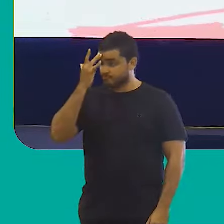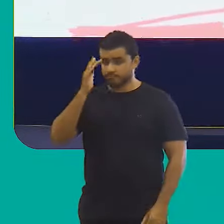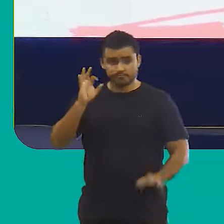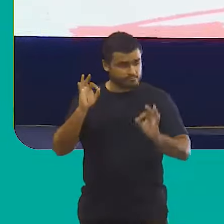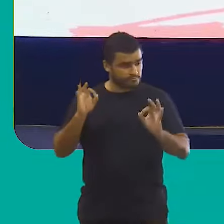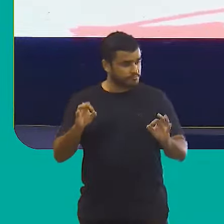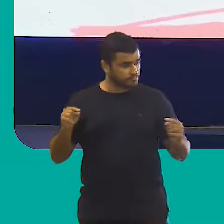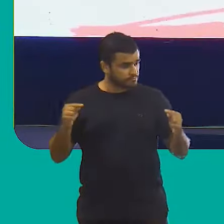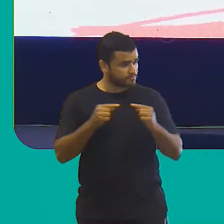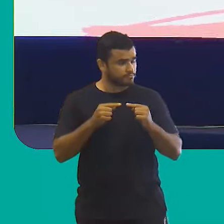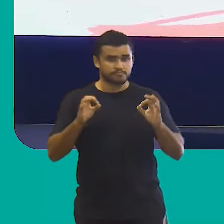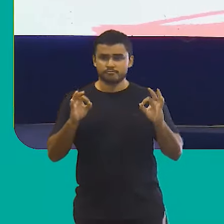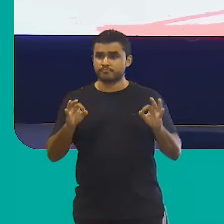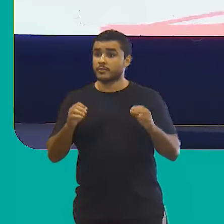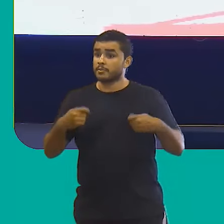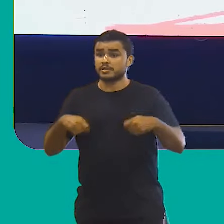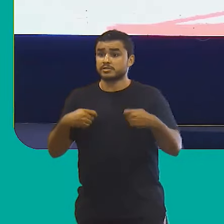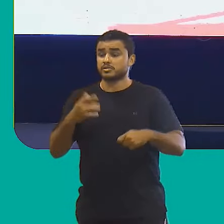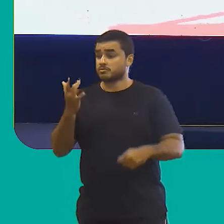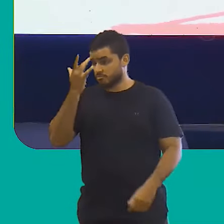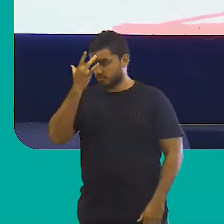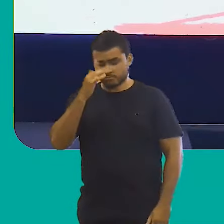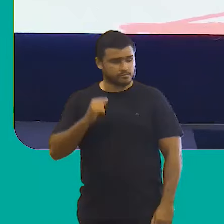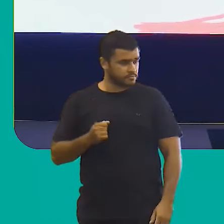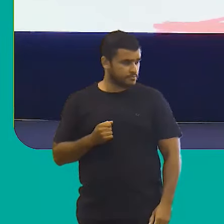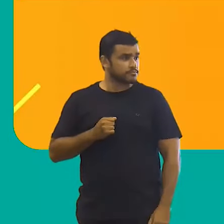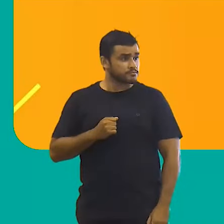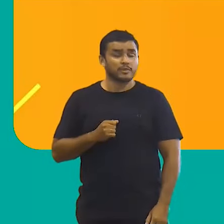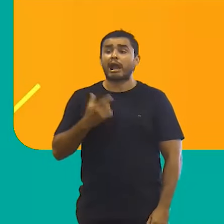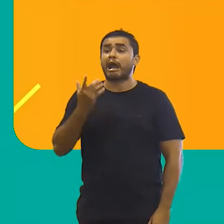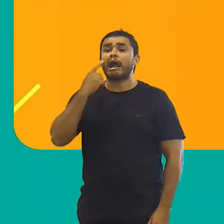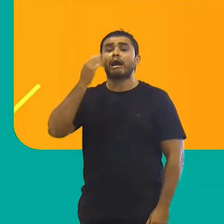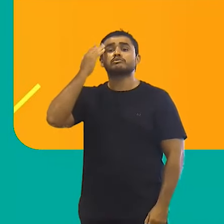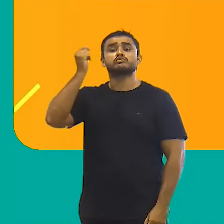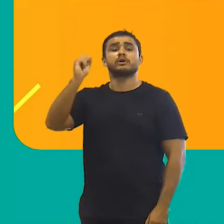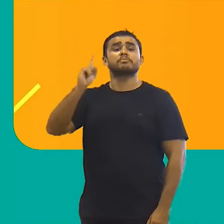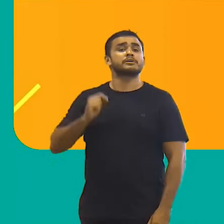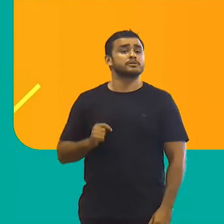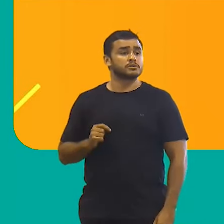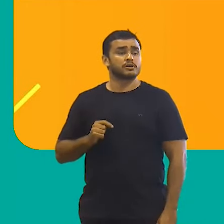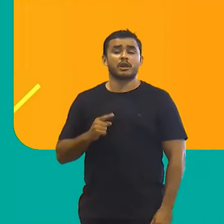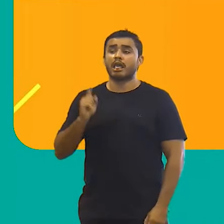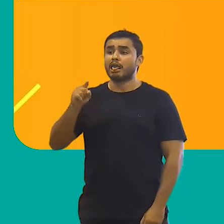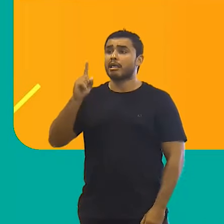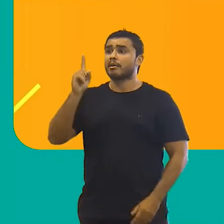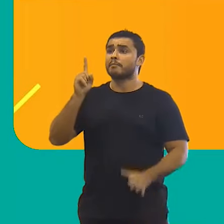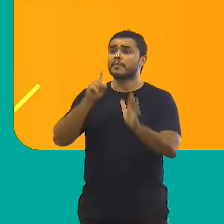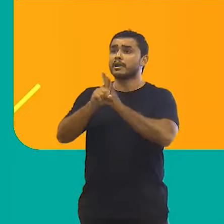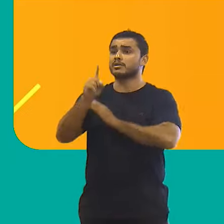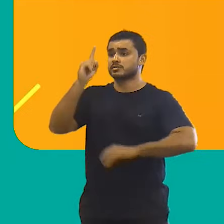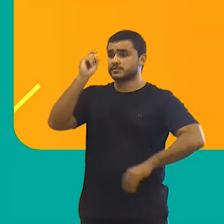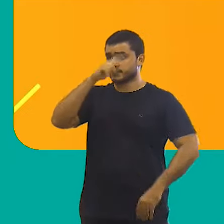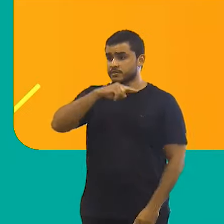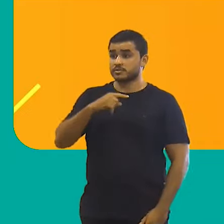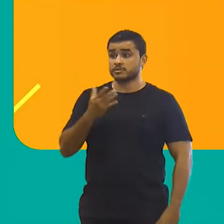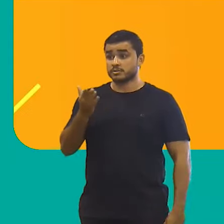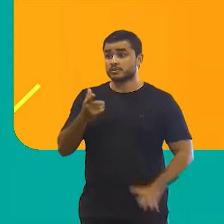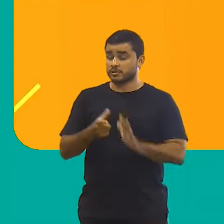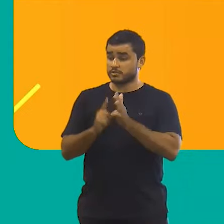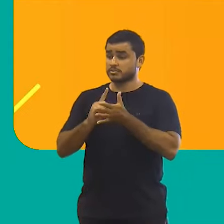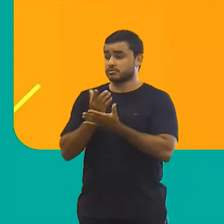Próxima questão. Você não gastou nem tempo? Ô professor, mas eu não sabia, por isso para mim ela era difícil. Isso é